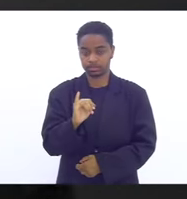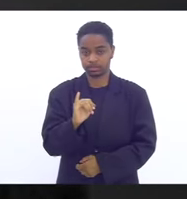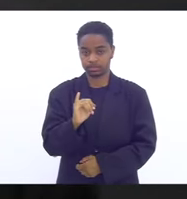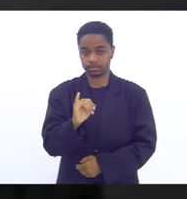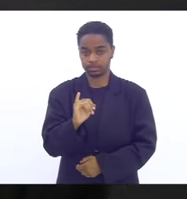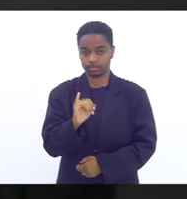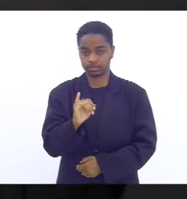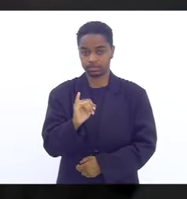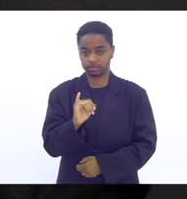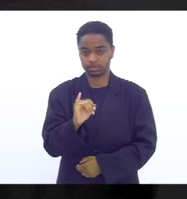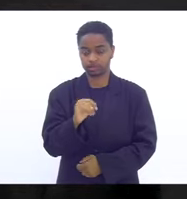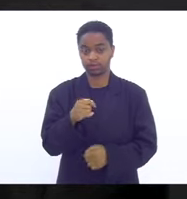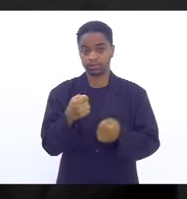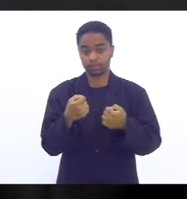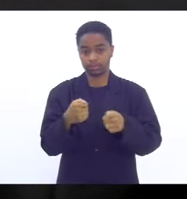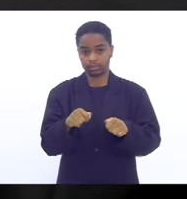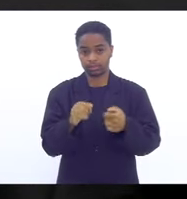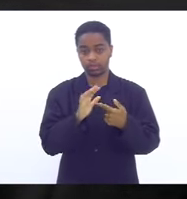leve ao governo,